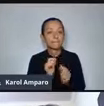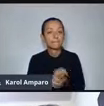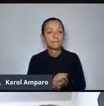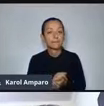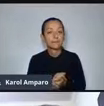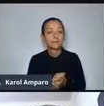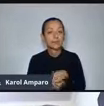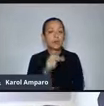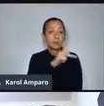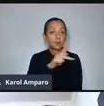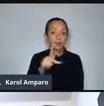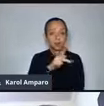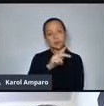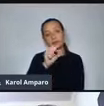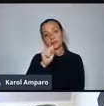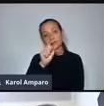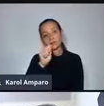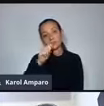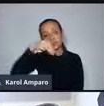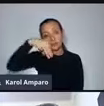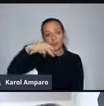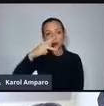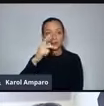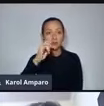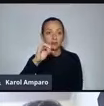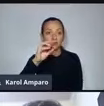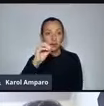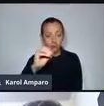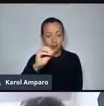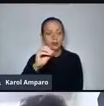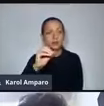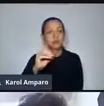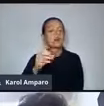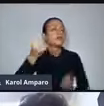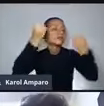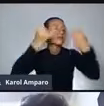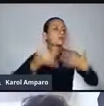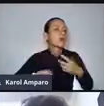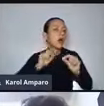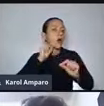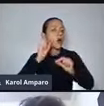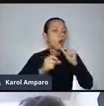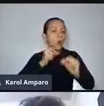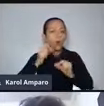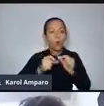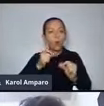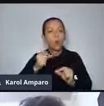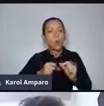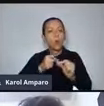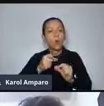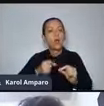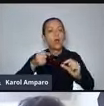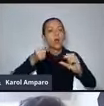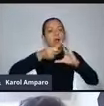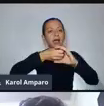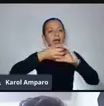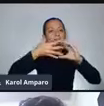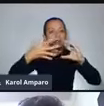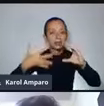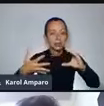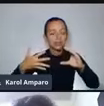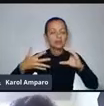o Mestre Sampaio, que vai falar dessa caracterização da ancestralidade